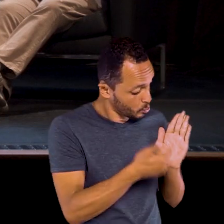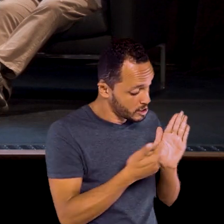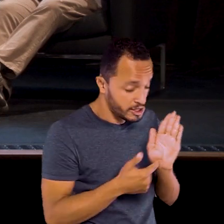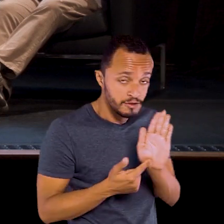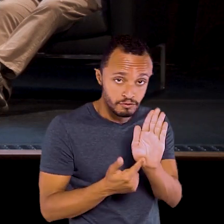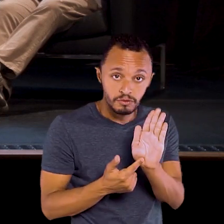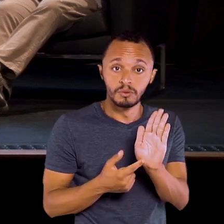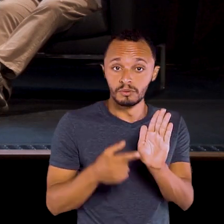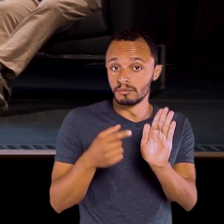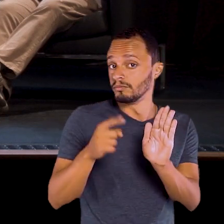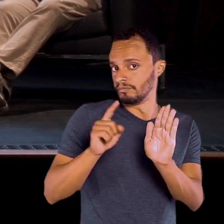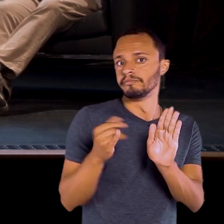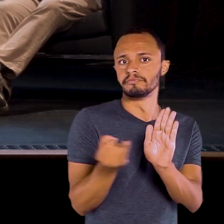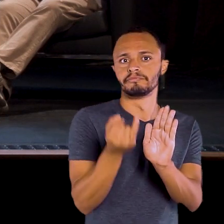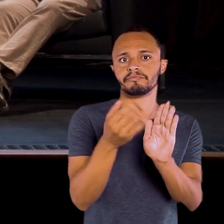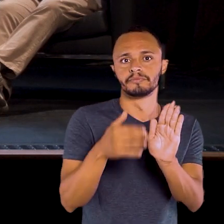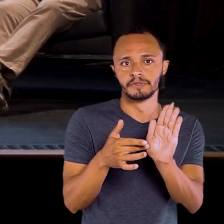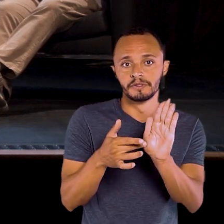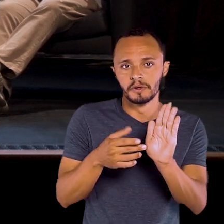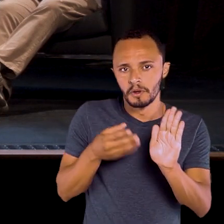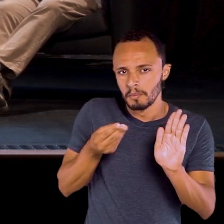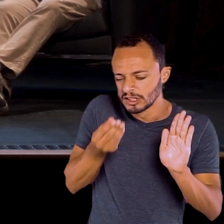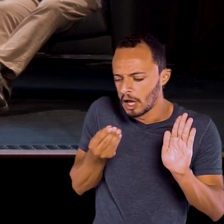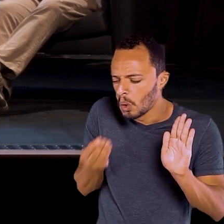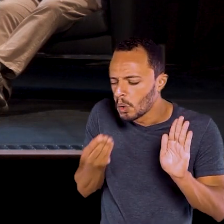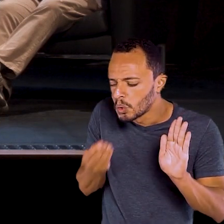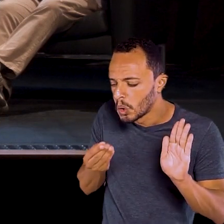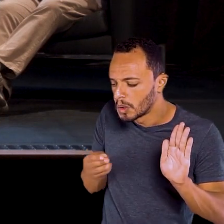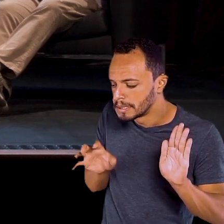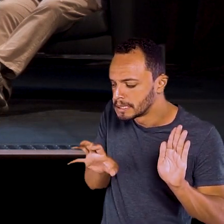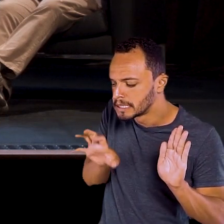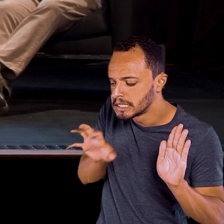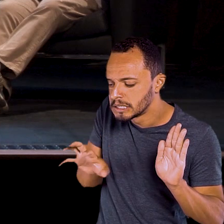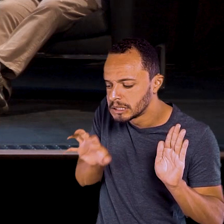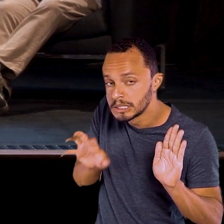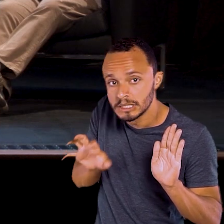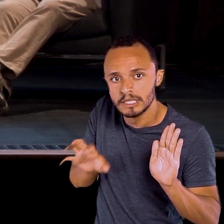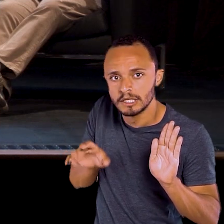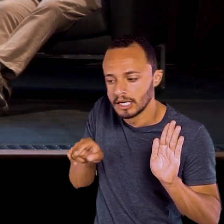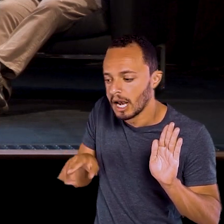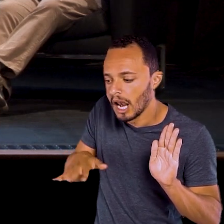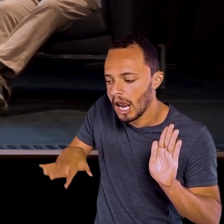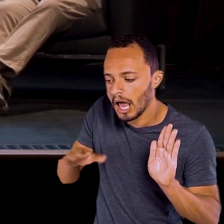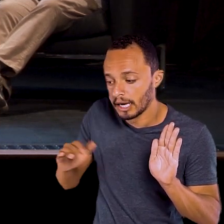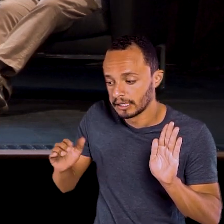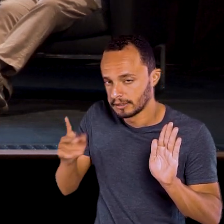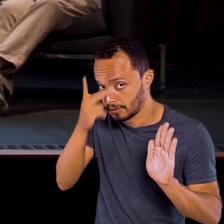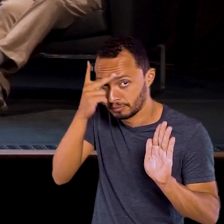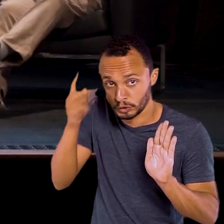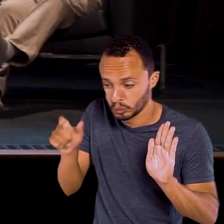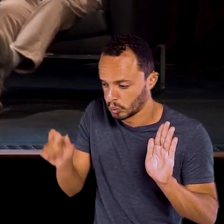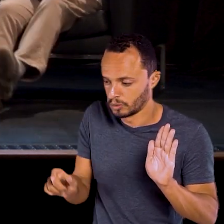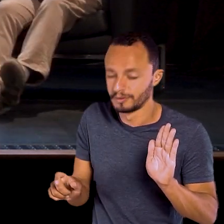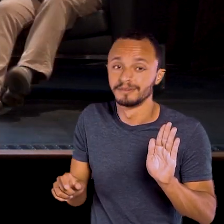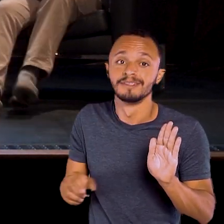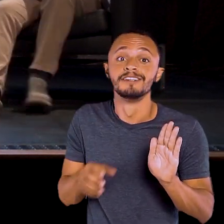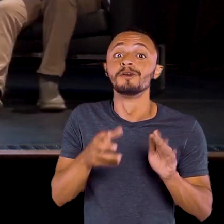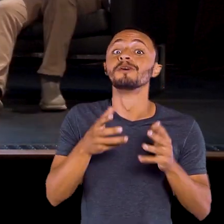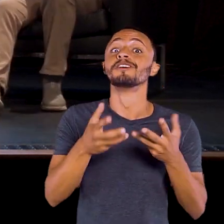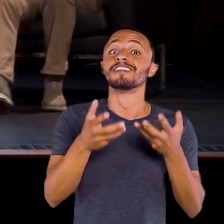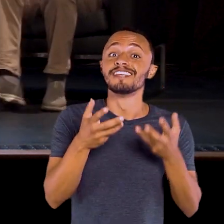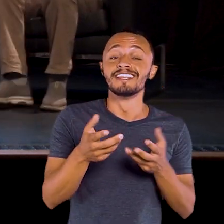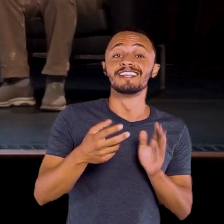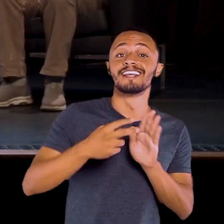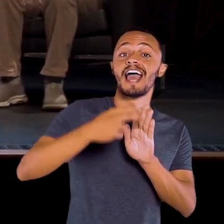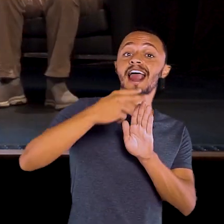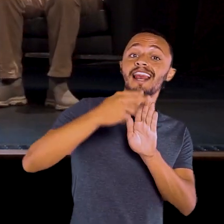livro está tendo uma recepção assim que eu não esperava também. Eu esperava que muita gente lesse, claro, a gente sempre espera, mas não